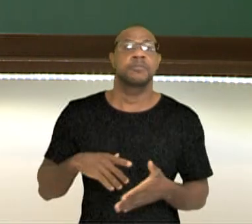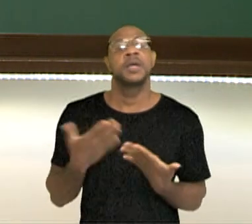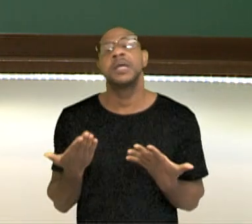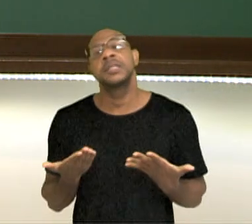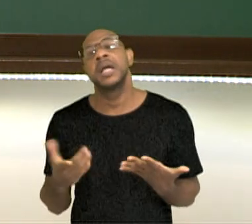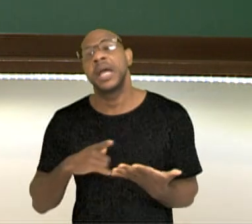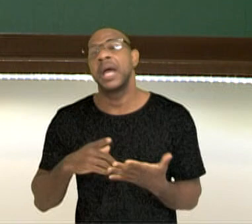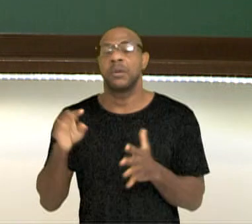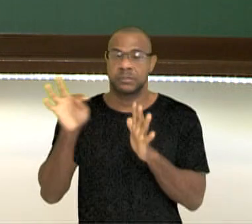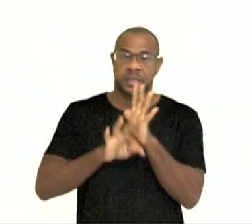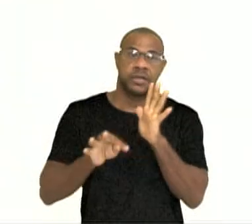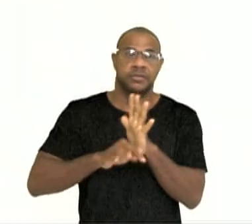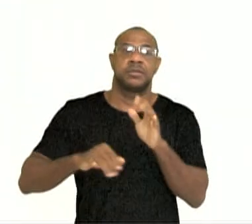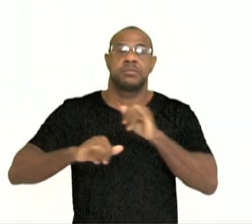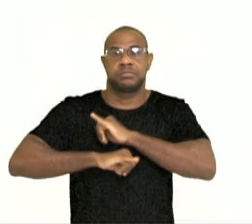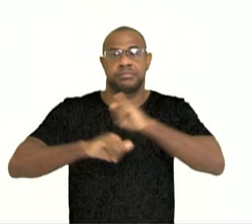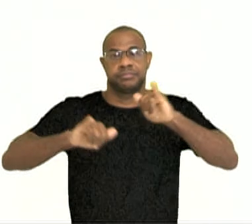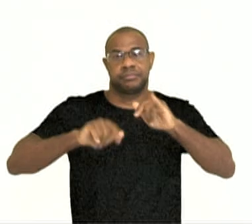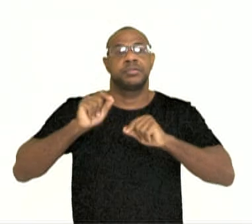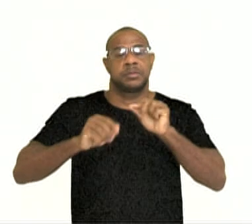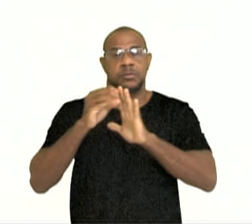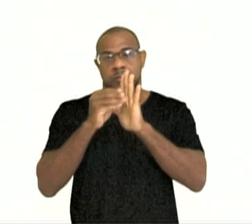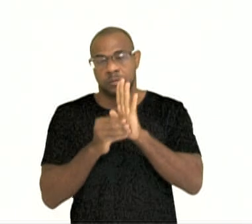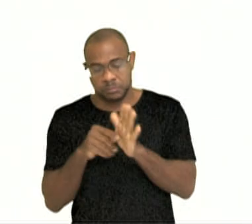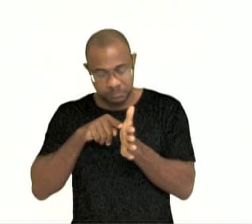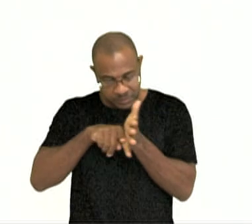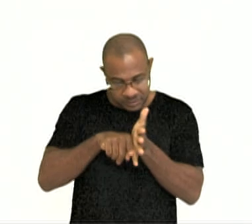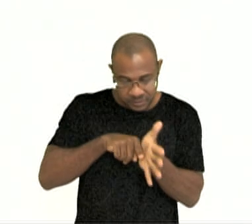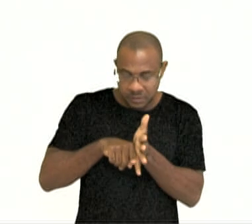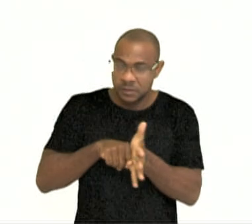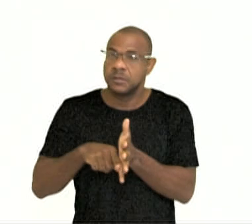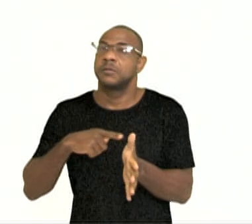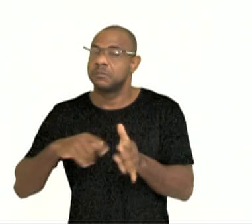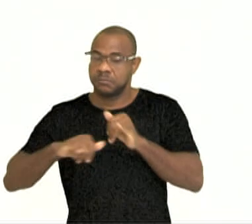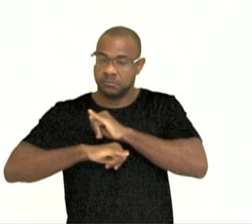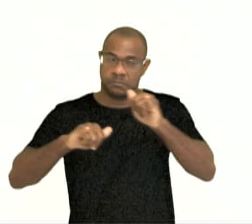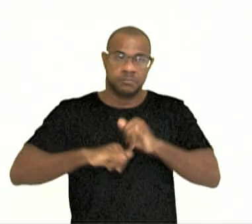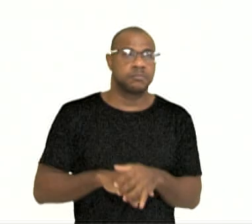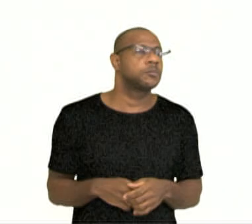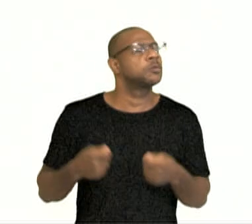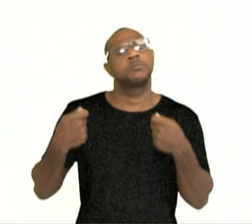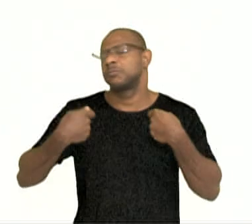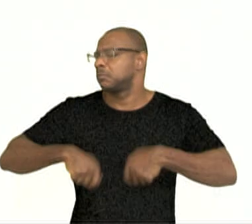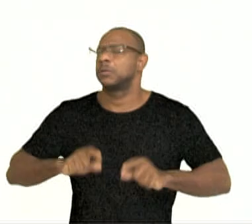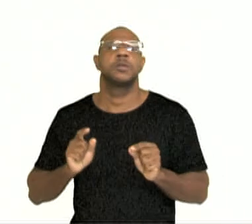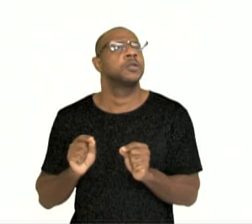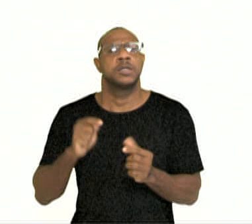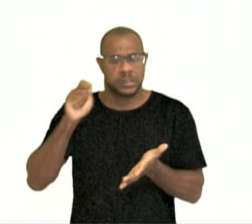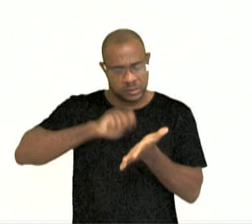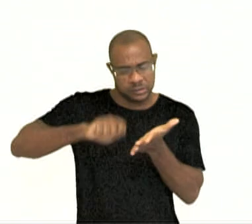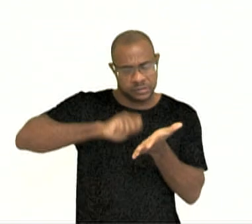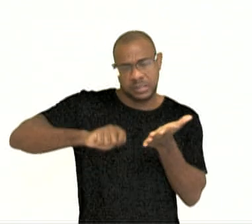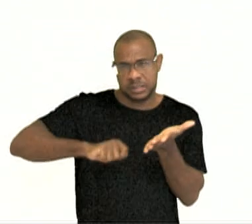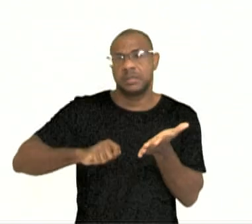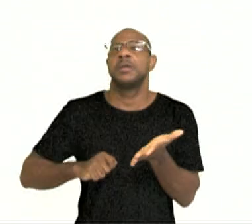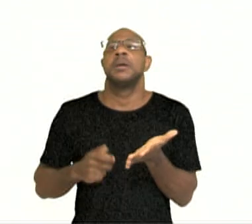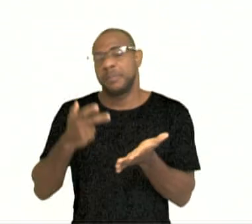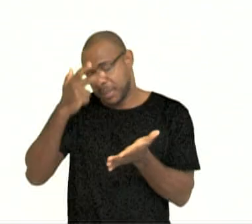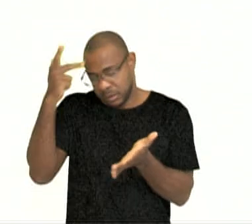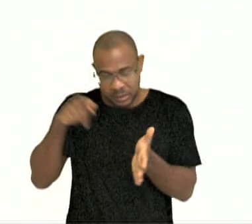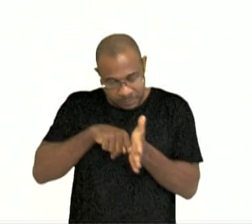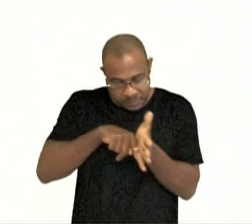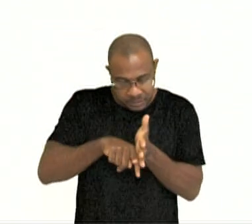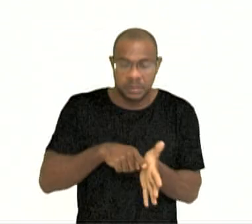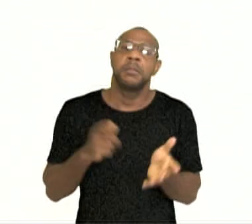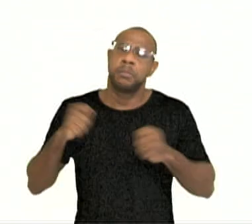que divulga conteúdos obtidos por pesquisadores e cientistas, não necessariamente escrito por pesquisadores e